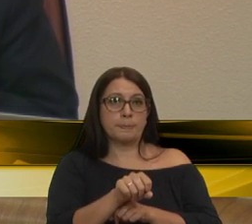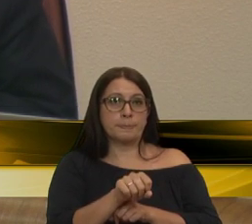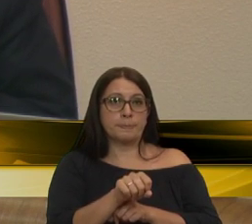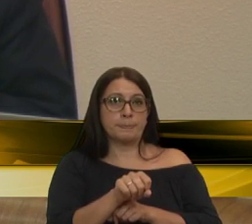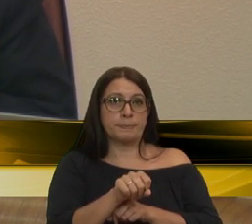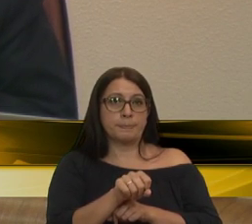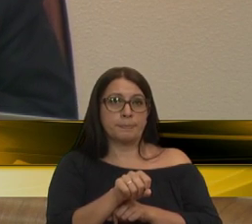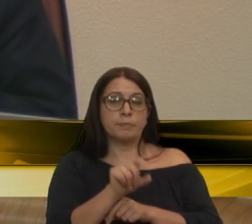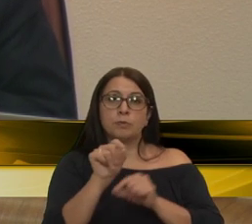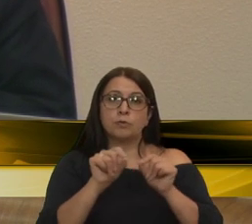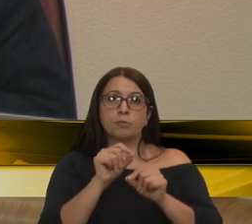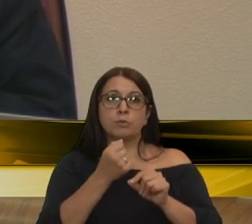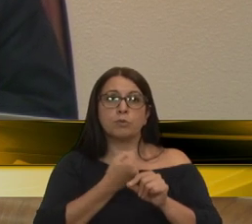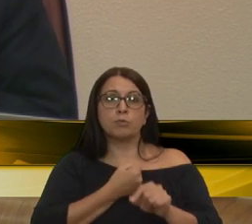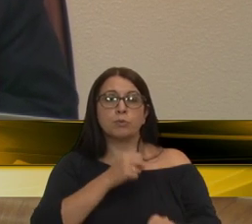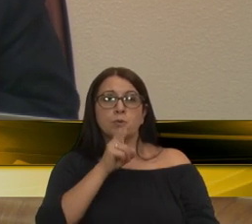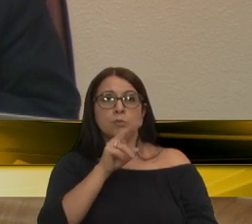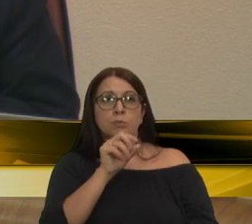sobre o número